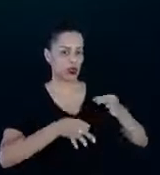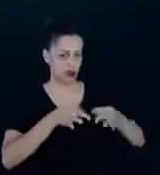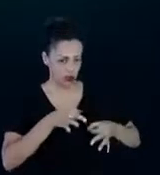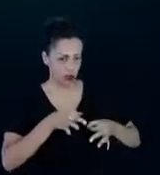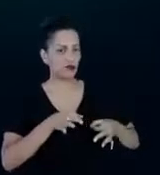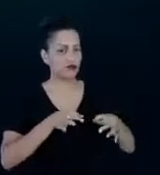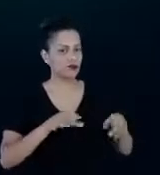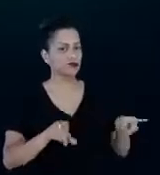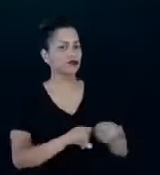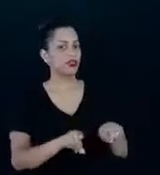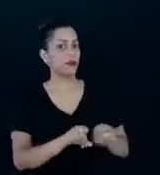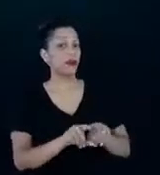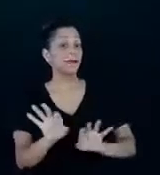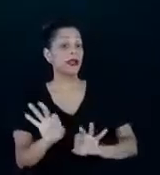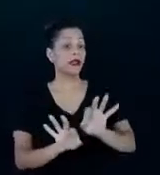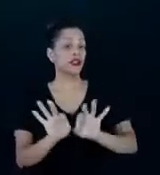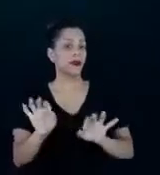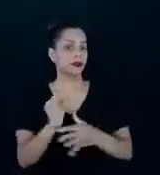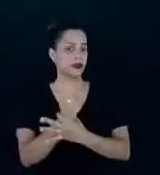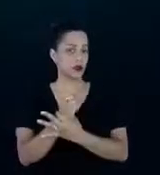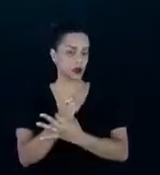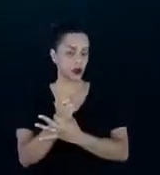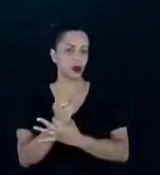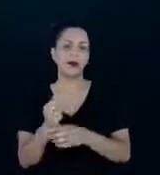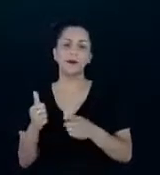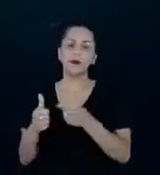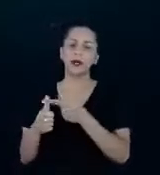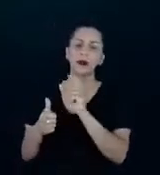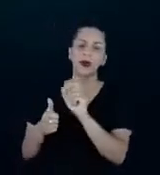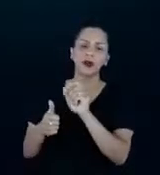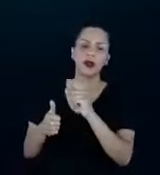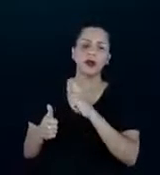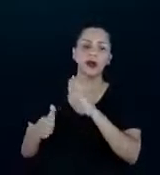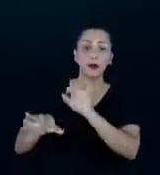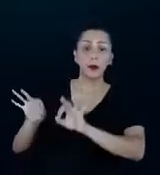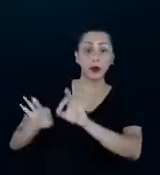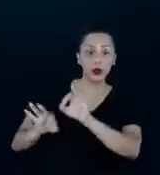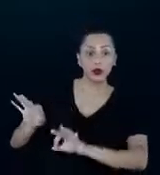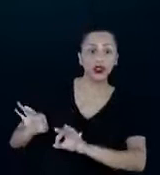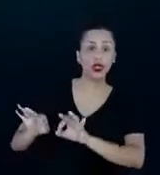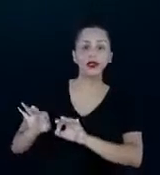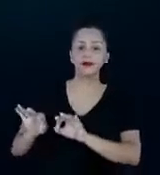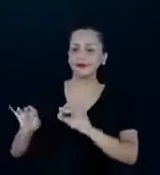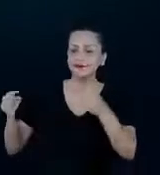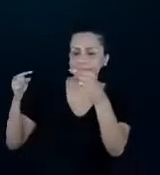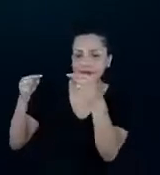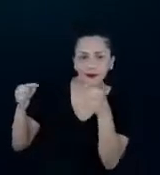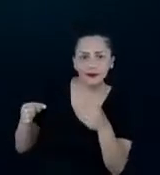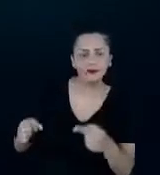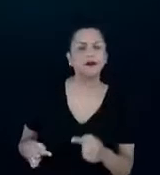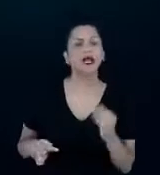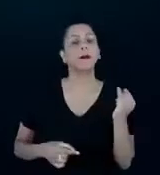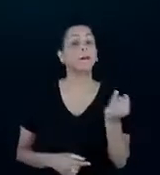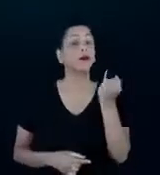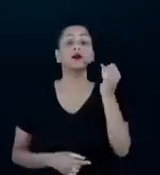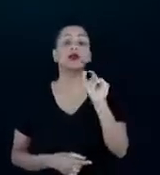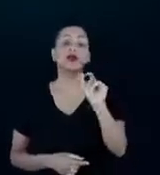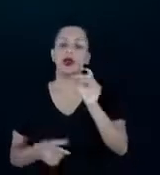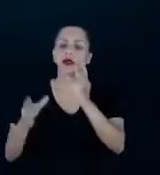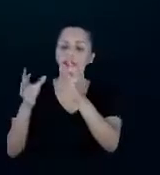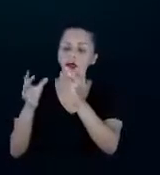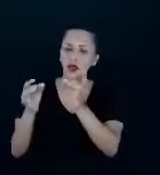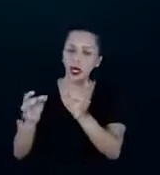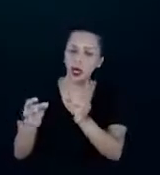e segurança de planejamento. Primeiro, o enquadramento de projetos de portfólio, que está lá no módulo 2. Seria importante fazer o detalhamento de